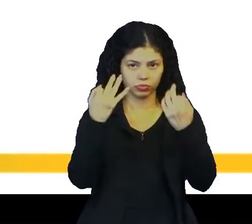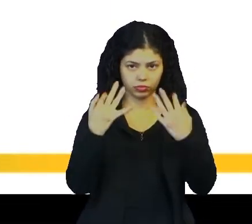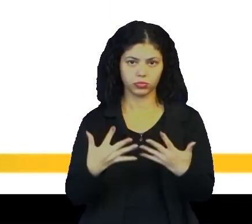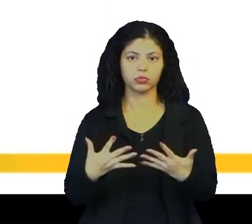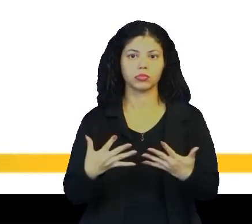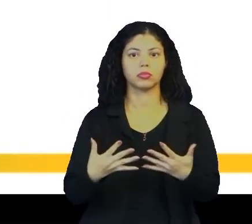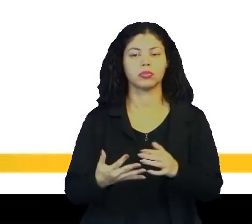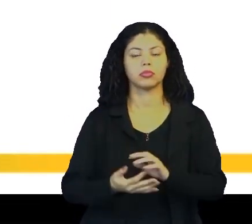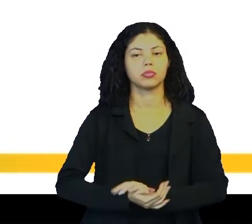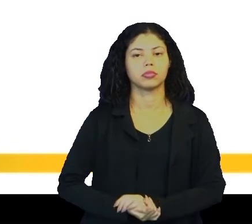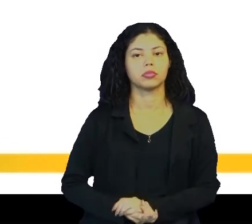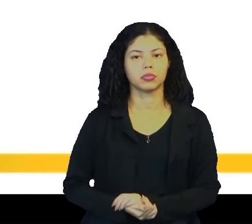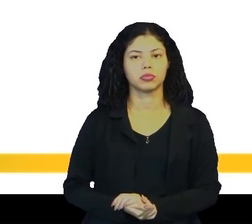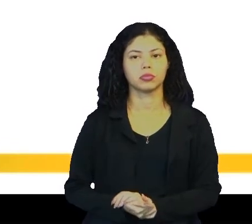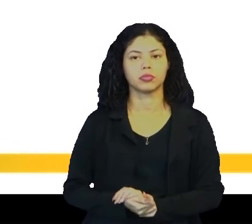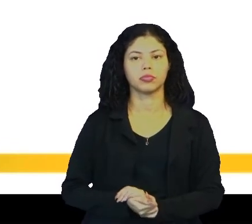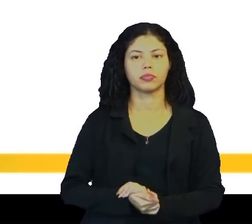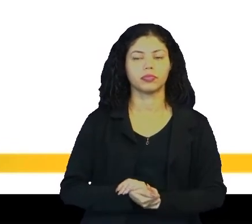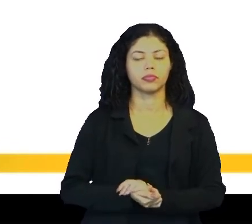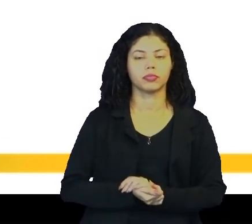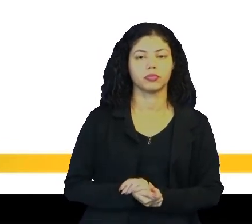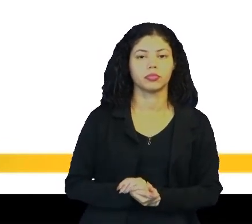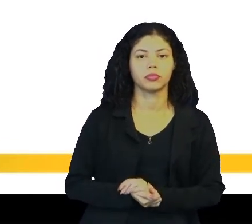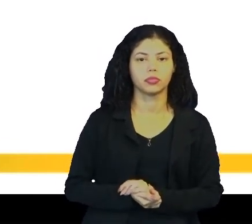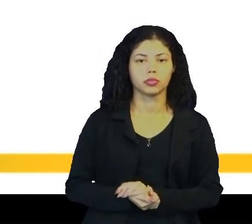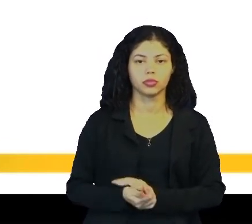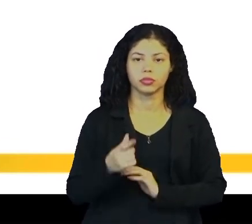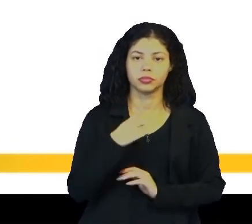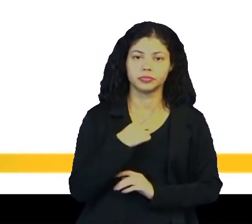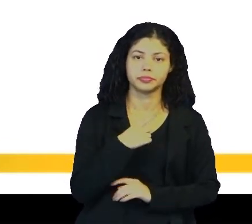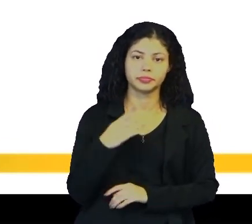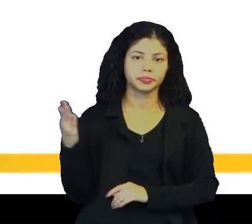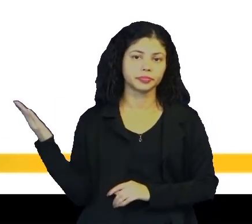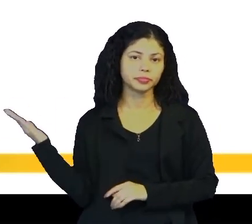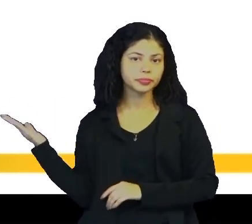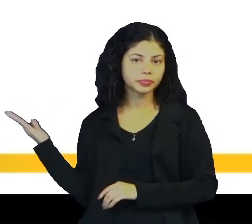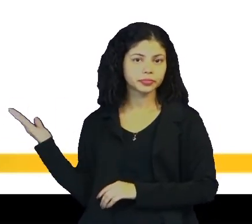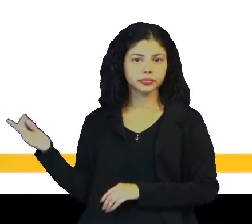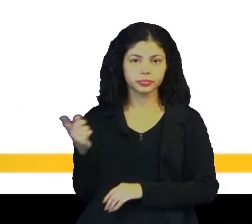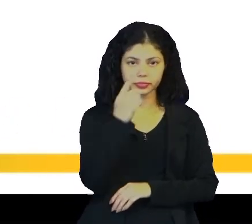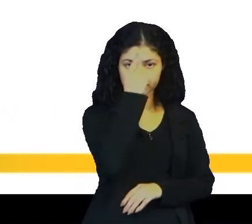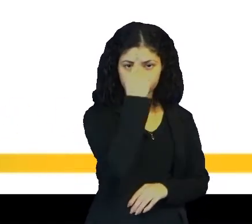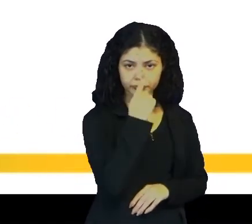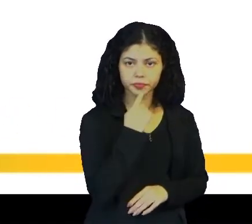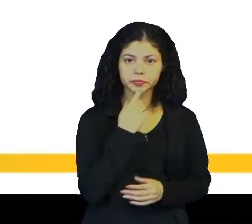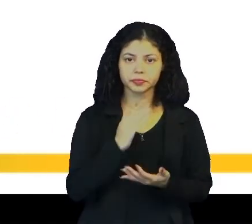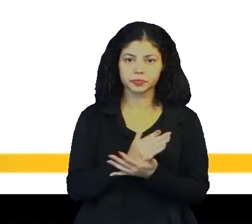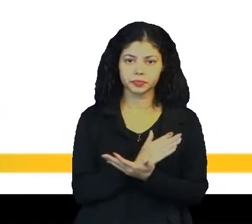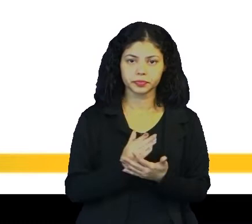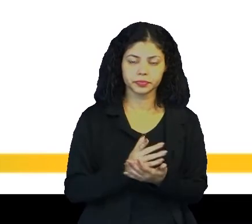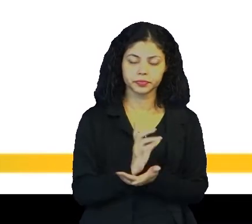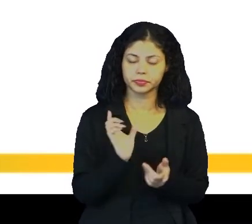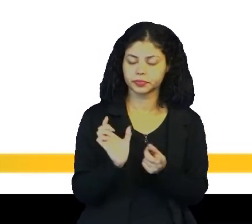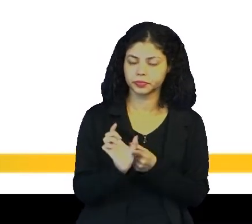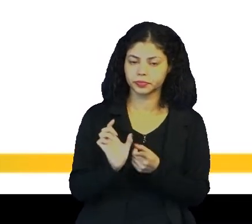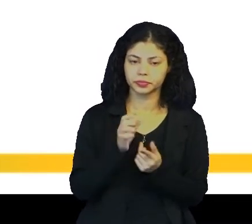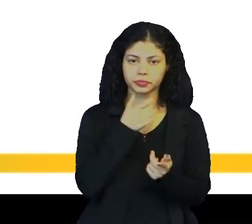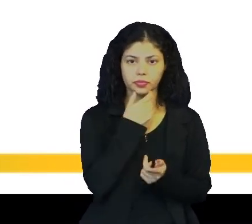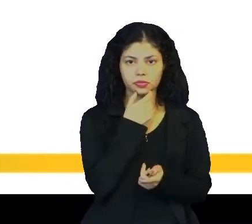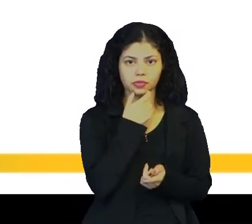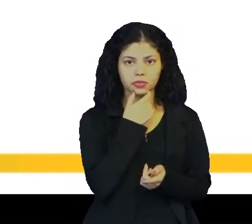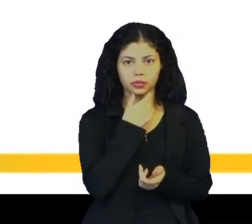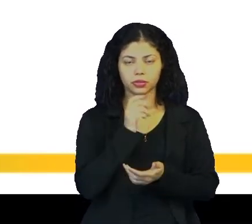comparação ou explicação. E aí nós temos ali uma imagem, na tela com algumas palavras em inglês, que